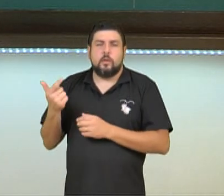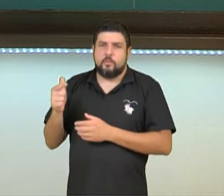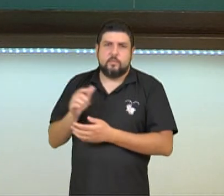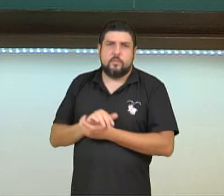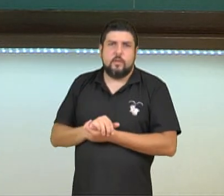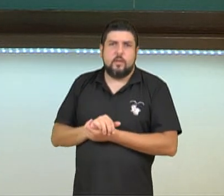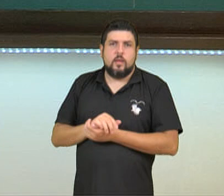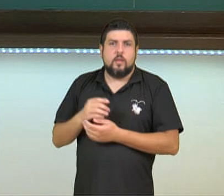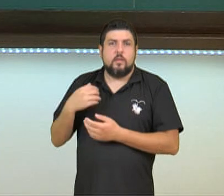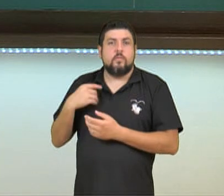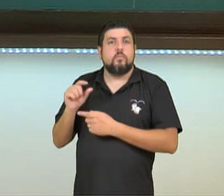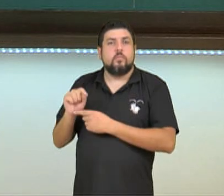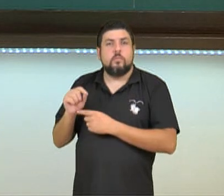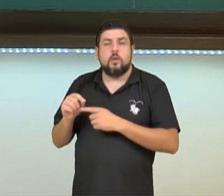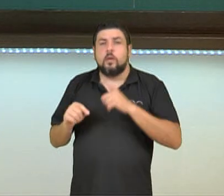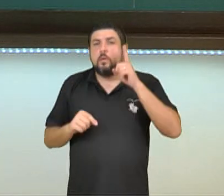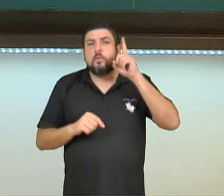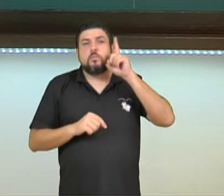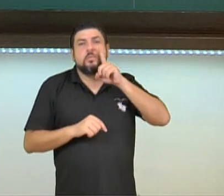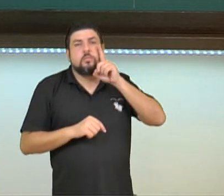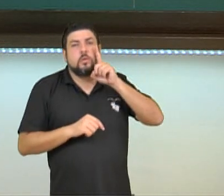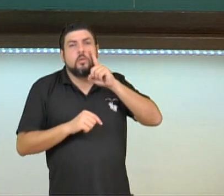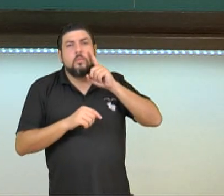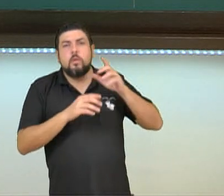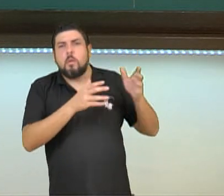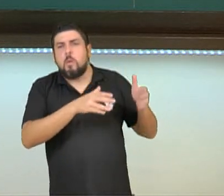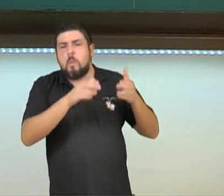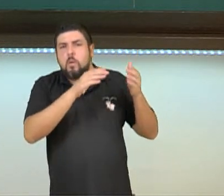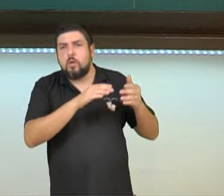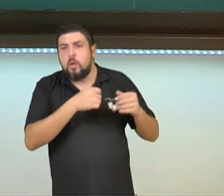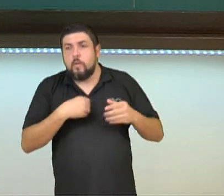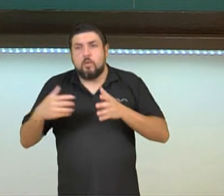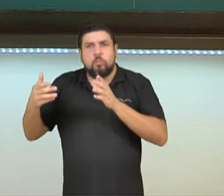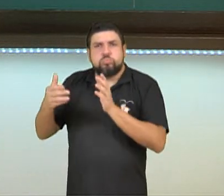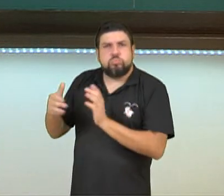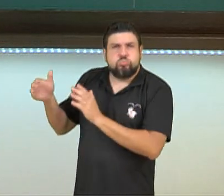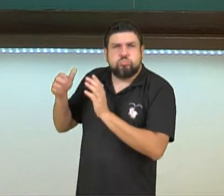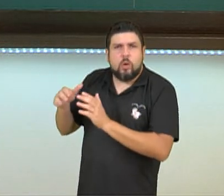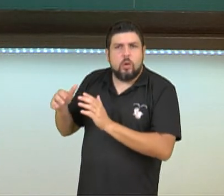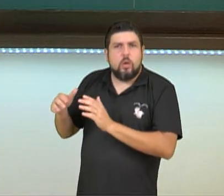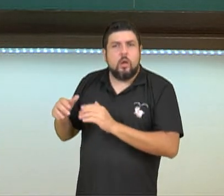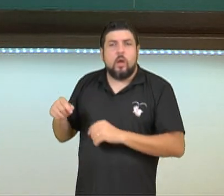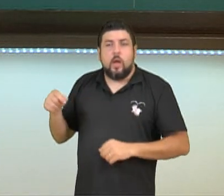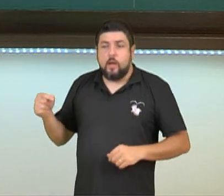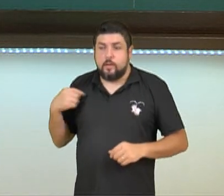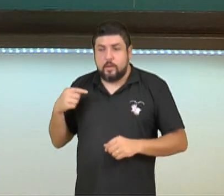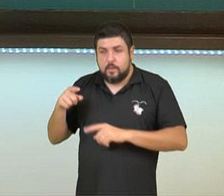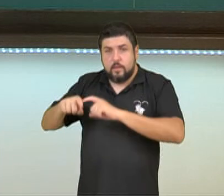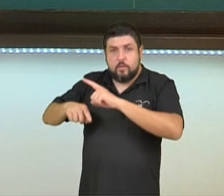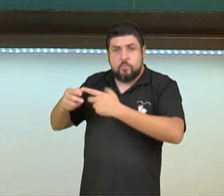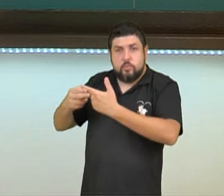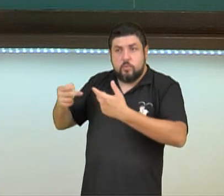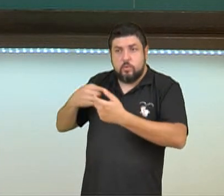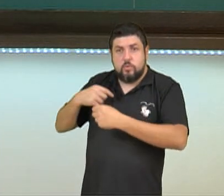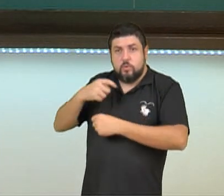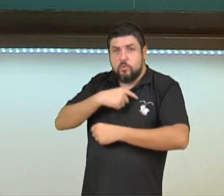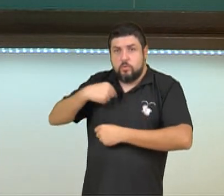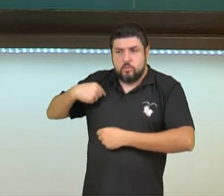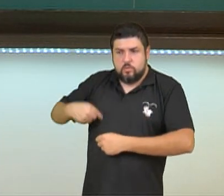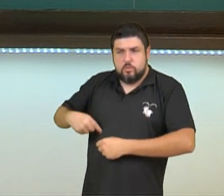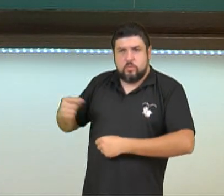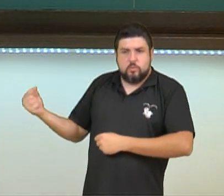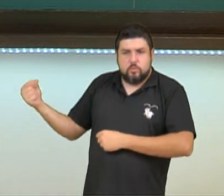perderam o mercado norte-americano e nós brasileiros saímos em vantagem porque o produto chinês chegou para nós num valor bem